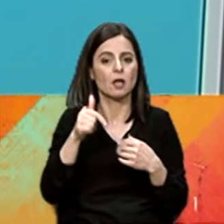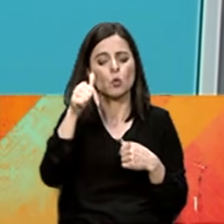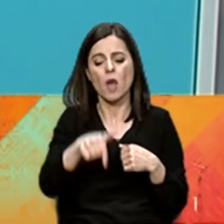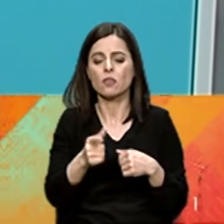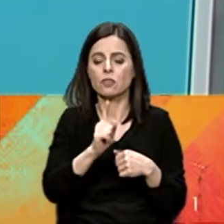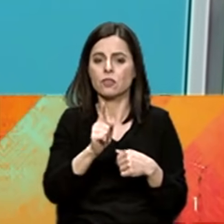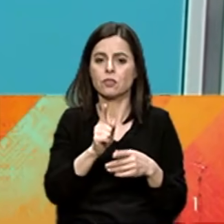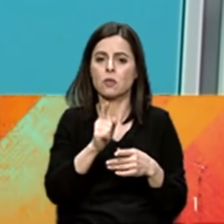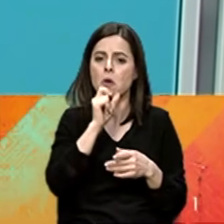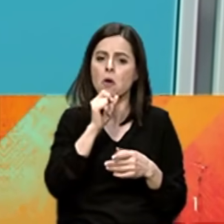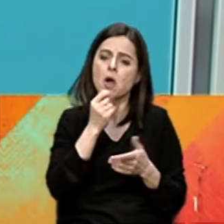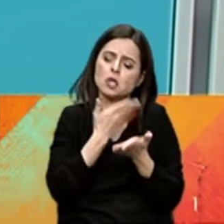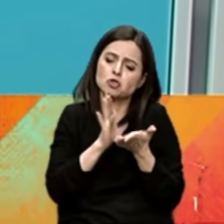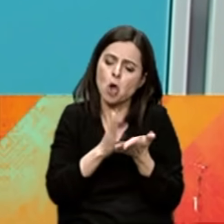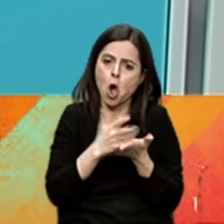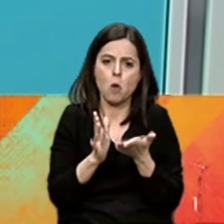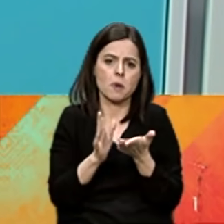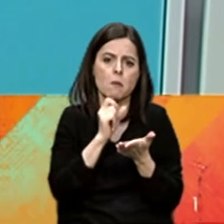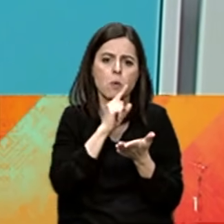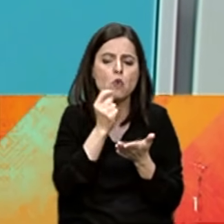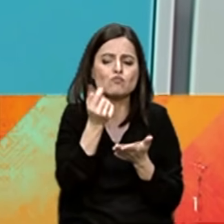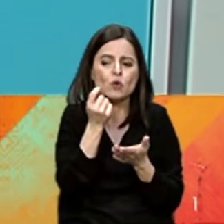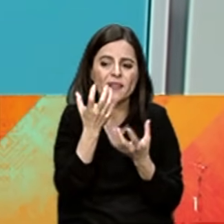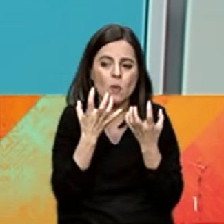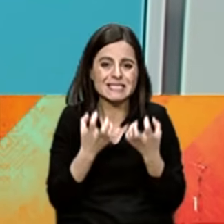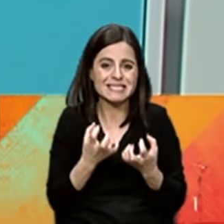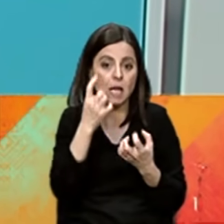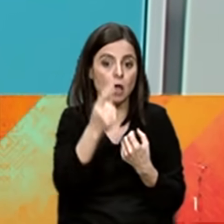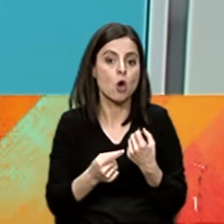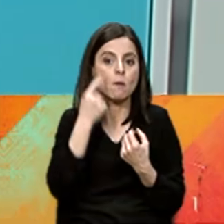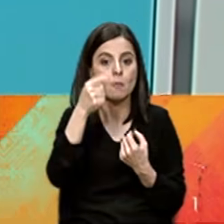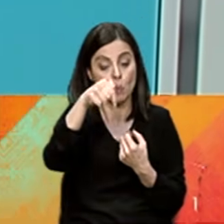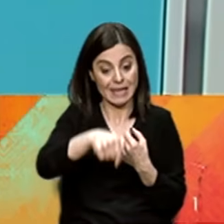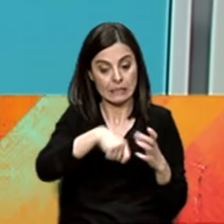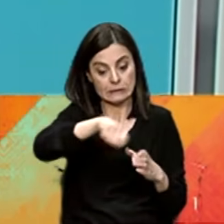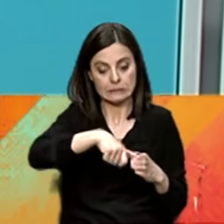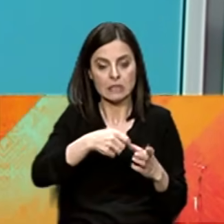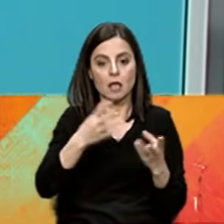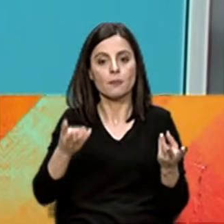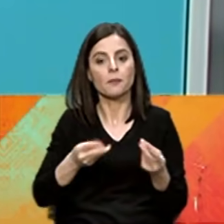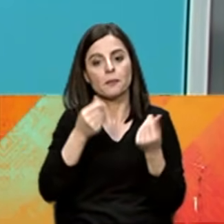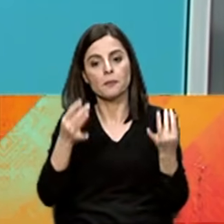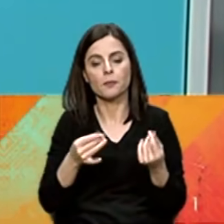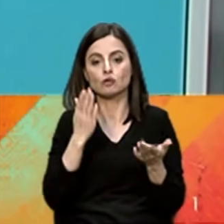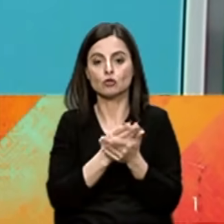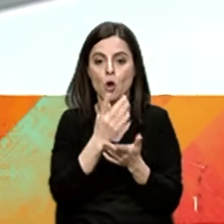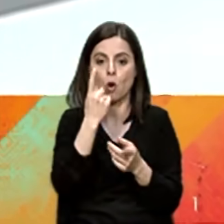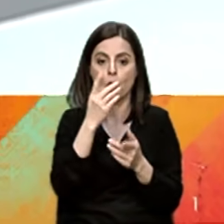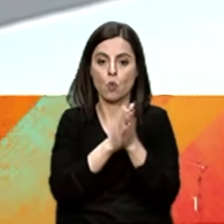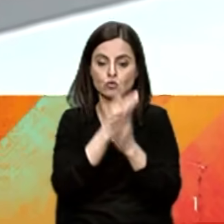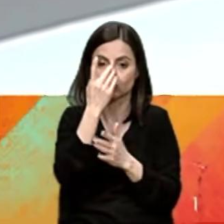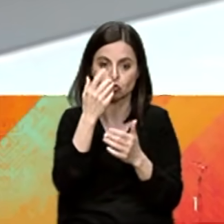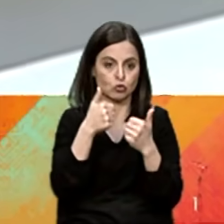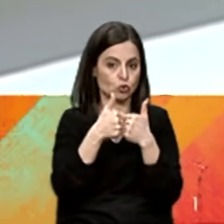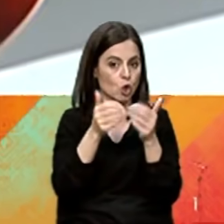Para estar um bocadinho. As sobras, então. Sim, um bocadinho seco, que é para depois ficar aqui soltinho. E vais usar só um utensílio, portanto vai ser tudo